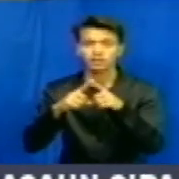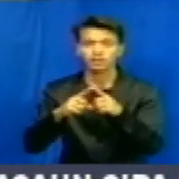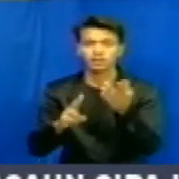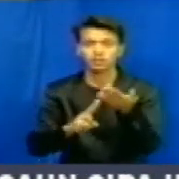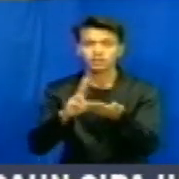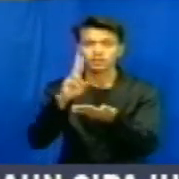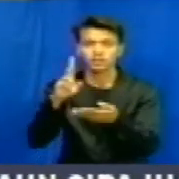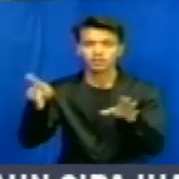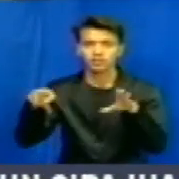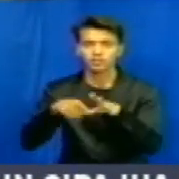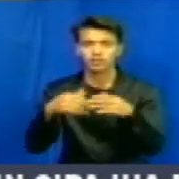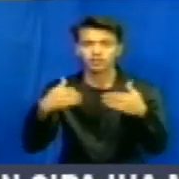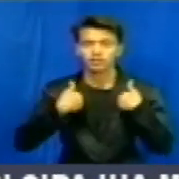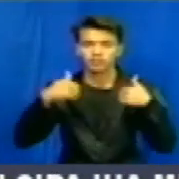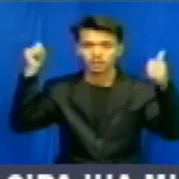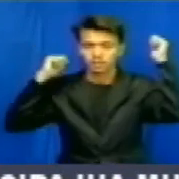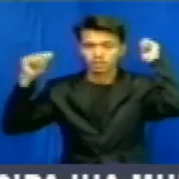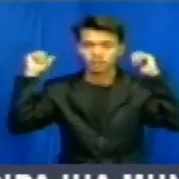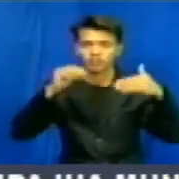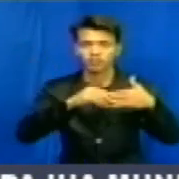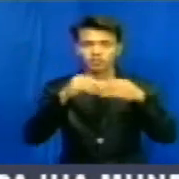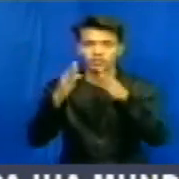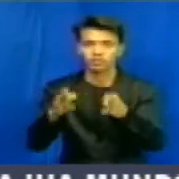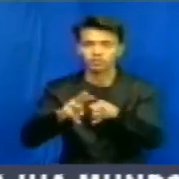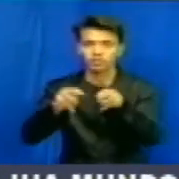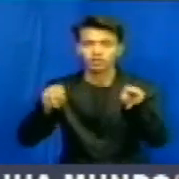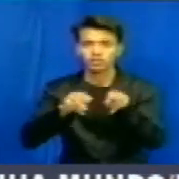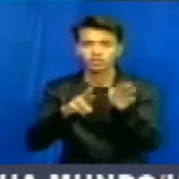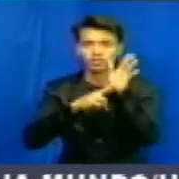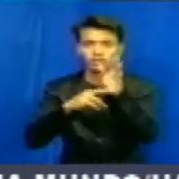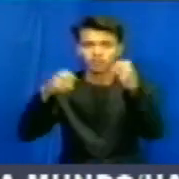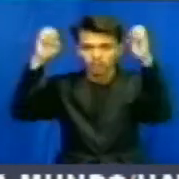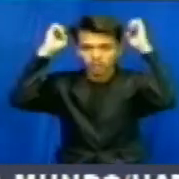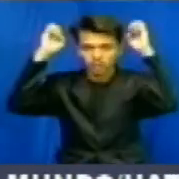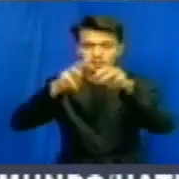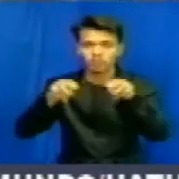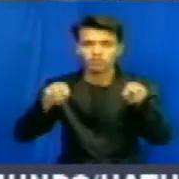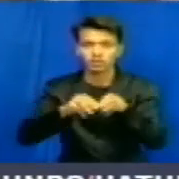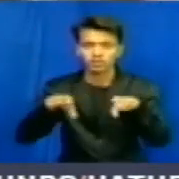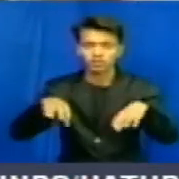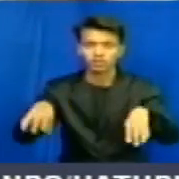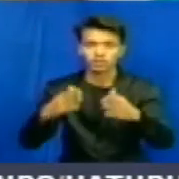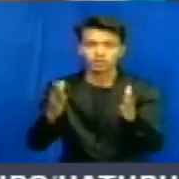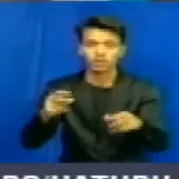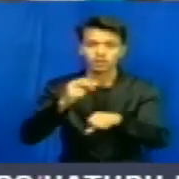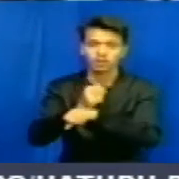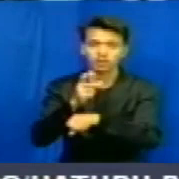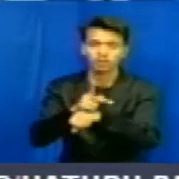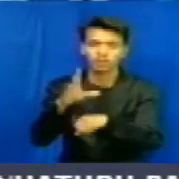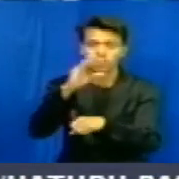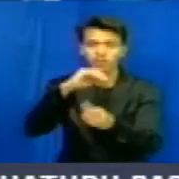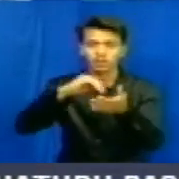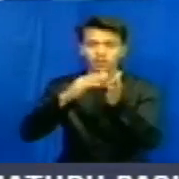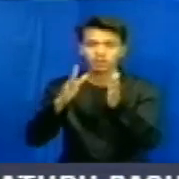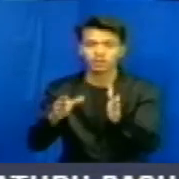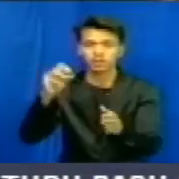tan. Participa iha atividade ne administrador município, representante educação município, funcionário Sefope, no estudante finalista husi